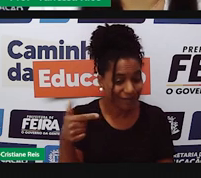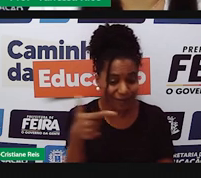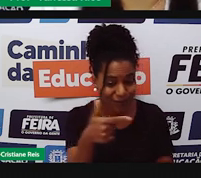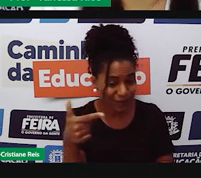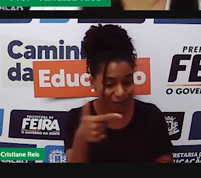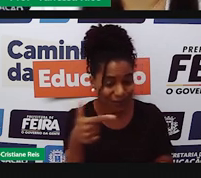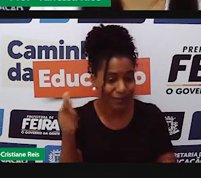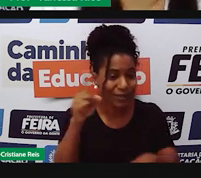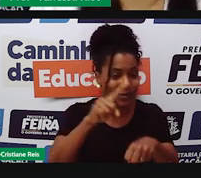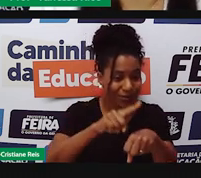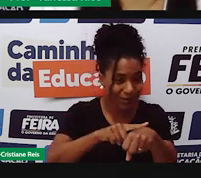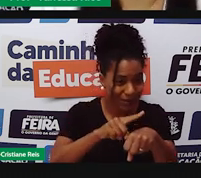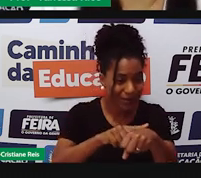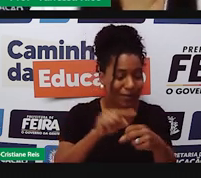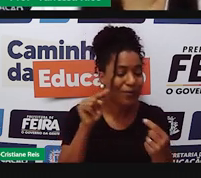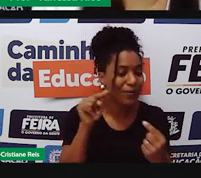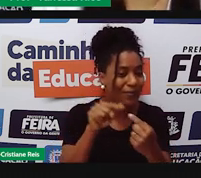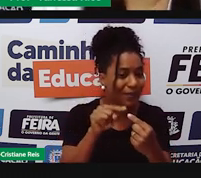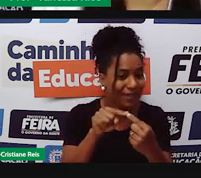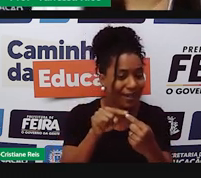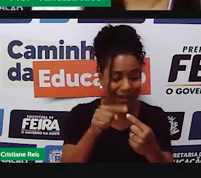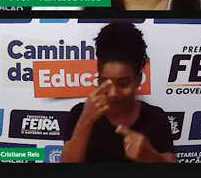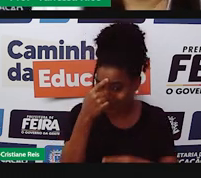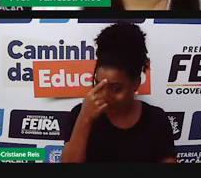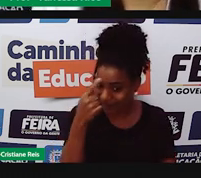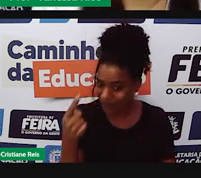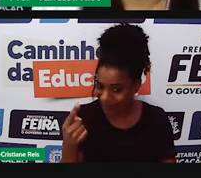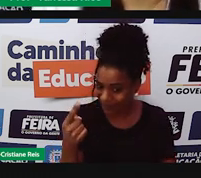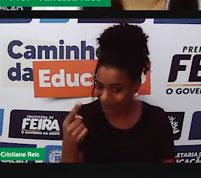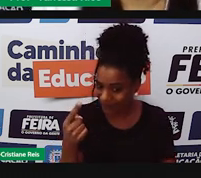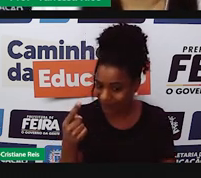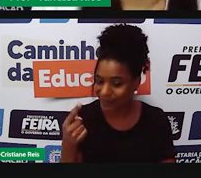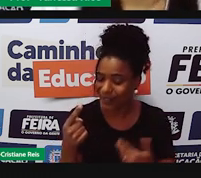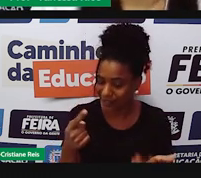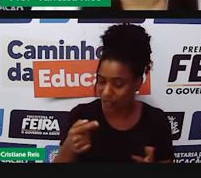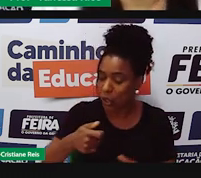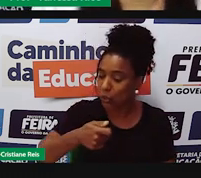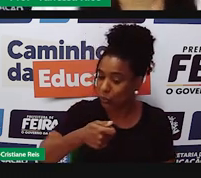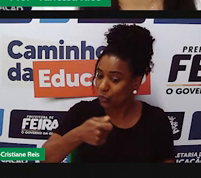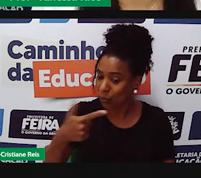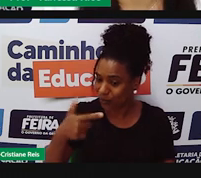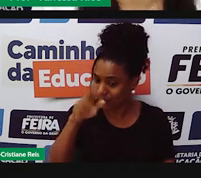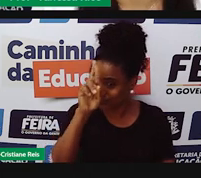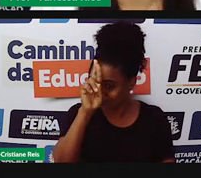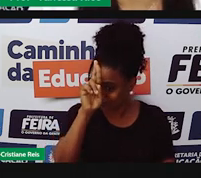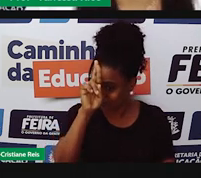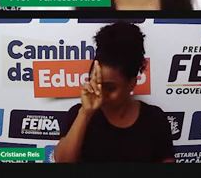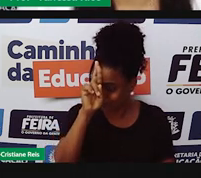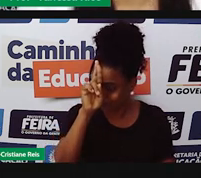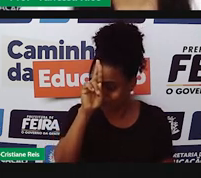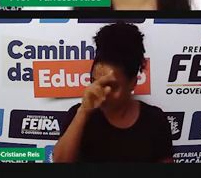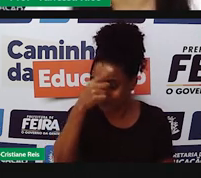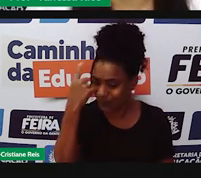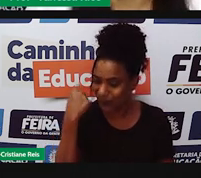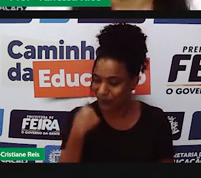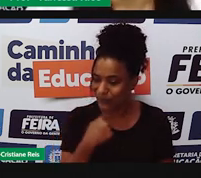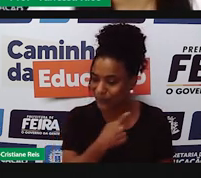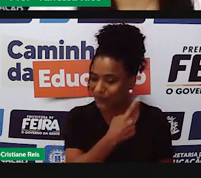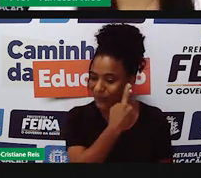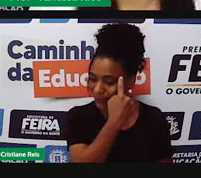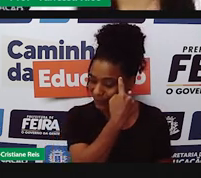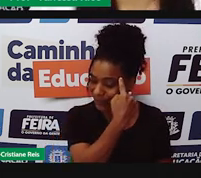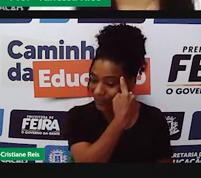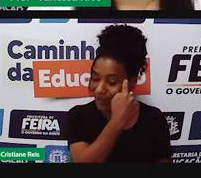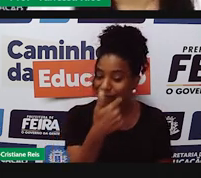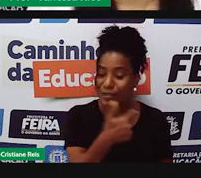gente tem que tirar dessas 22 as 12 que já passaram, né? E a gente vai achar, então, as 10 horas